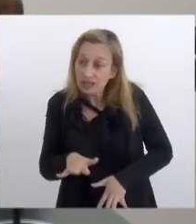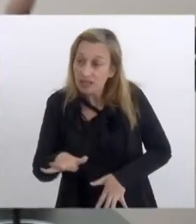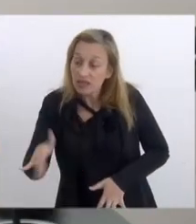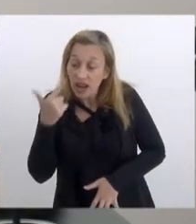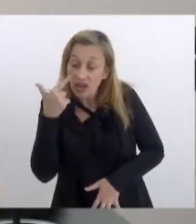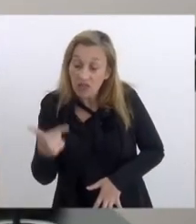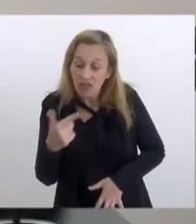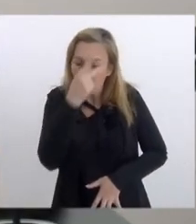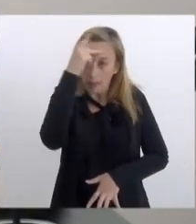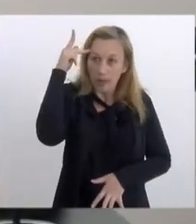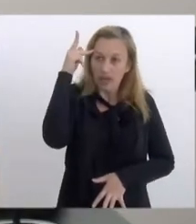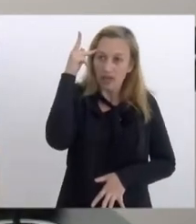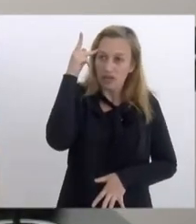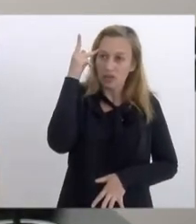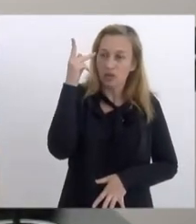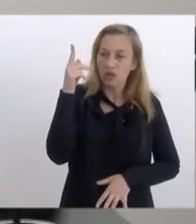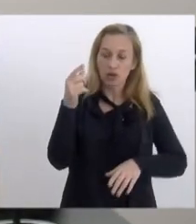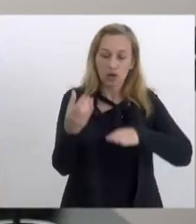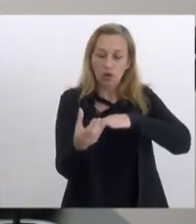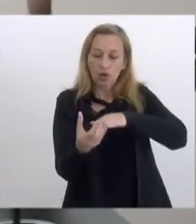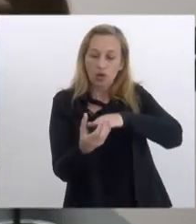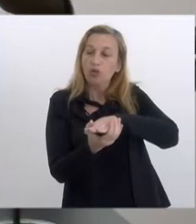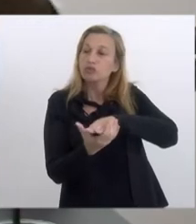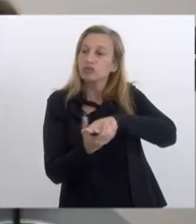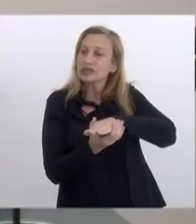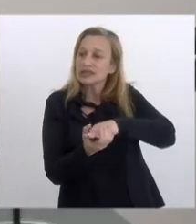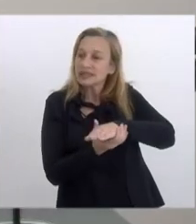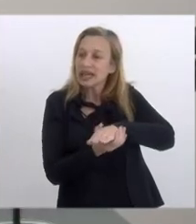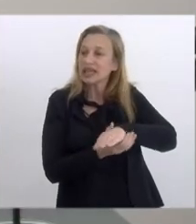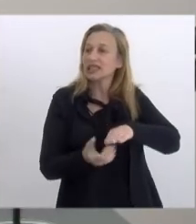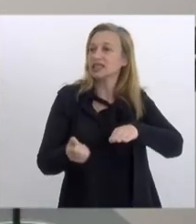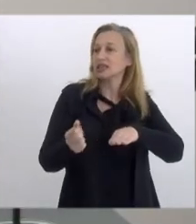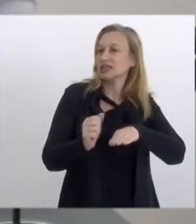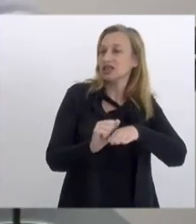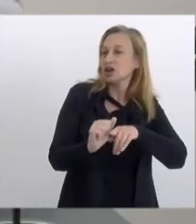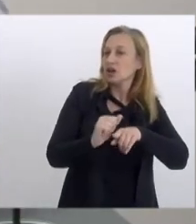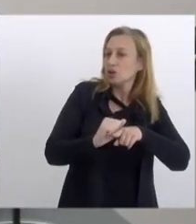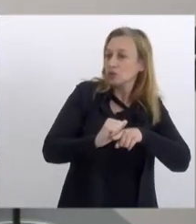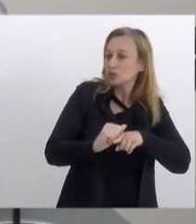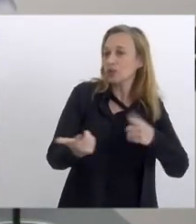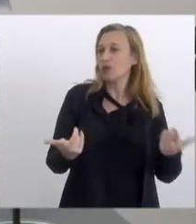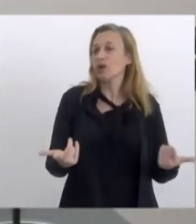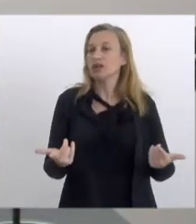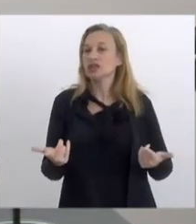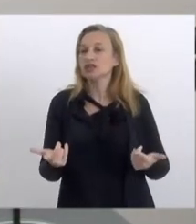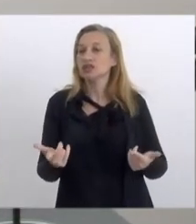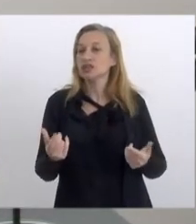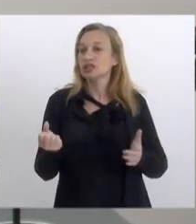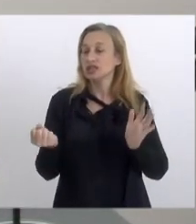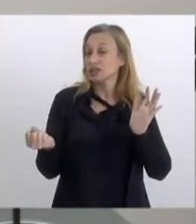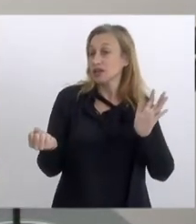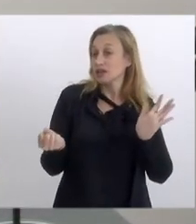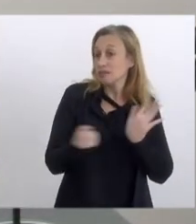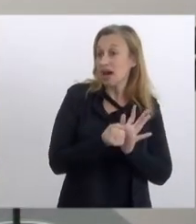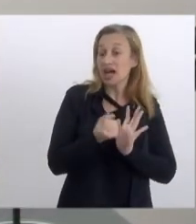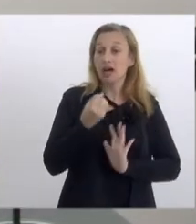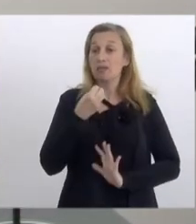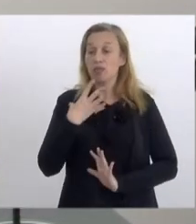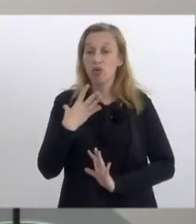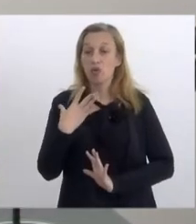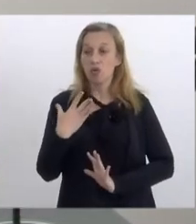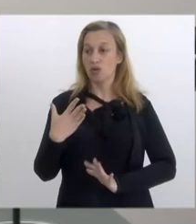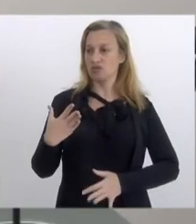a pessoa com tênis de marca, com a roupa bacana, e começa a assediar aquilo ali. Ó, toma esse